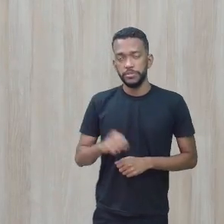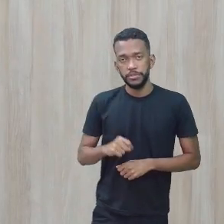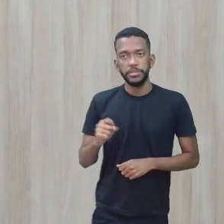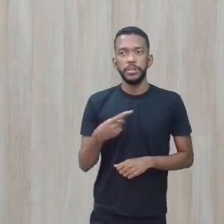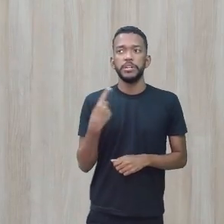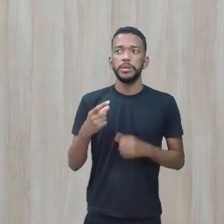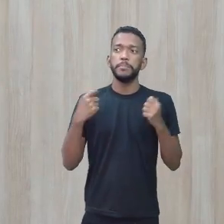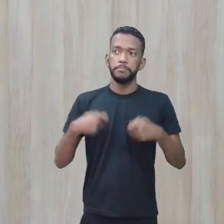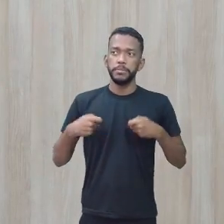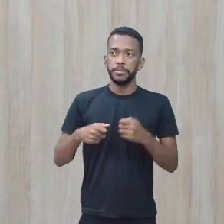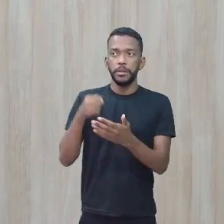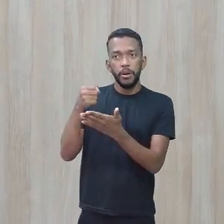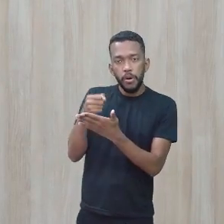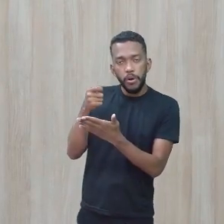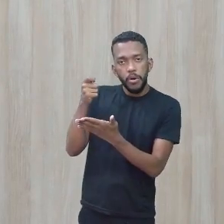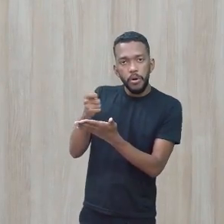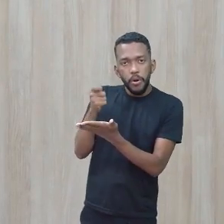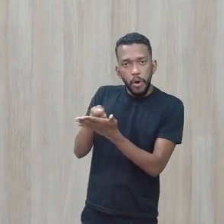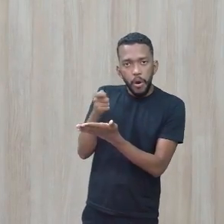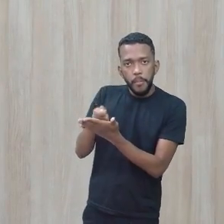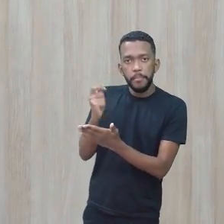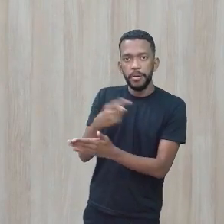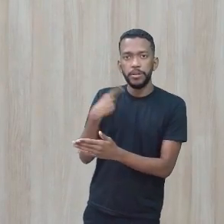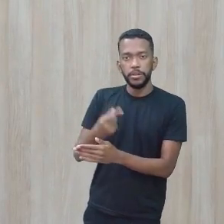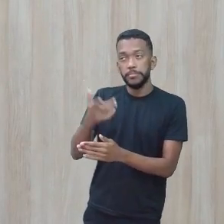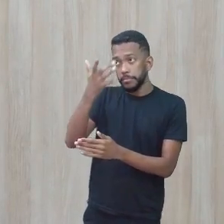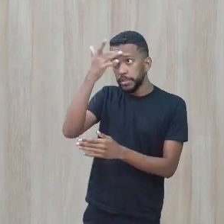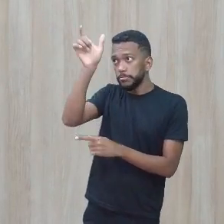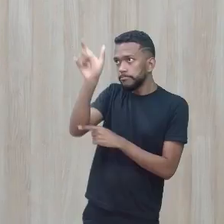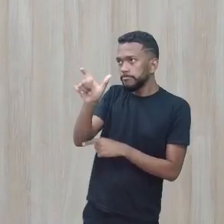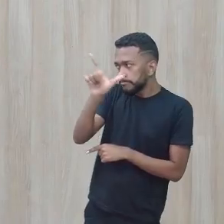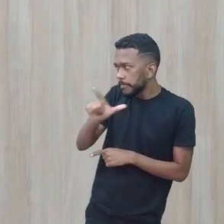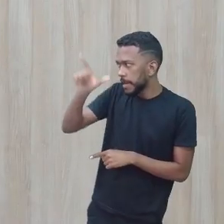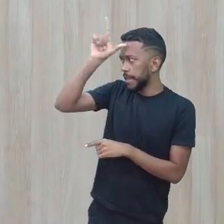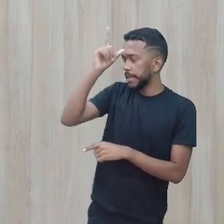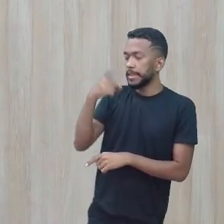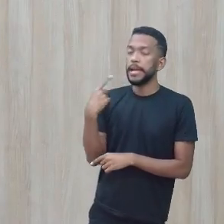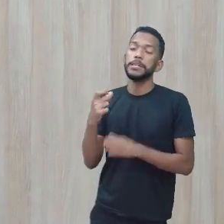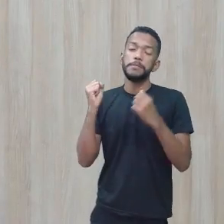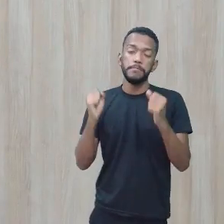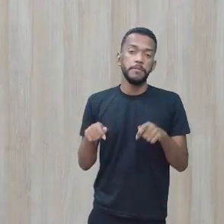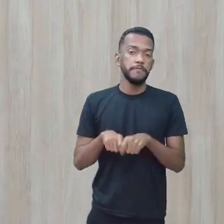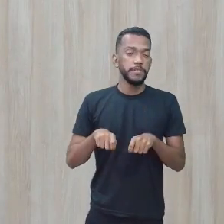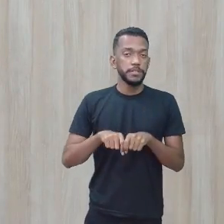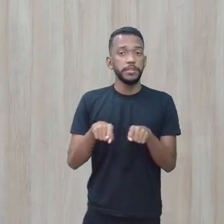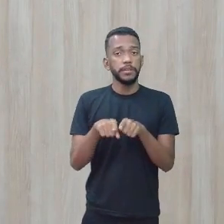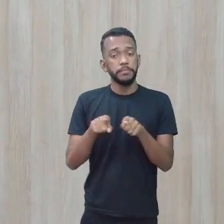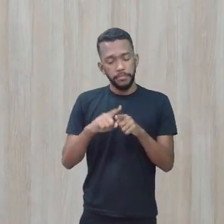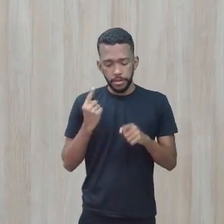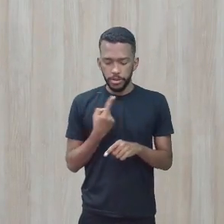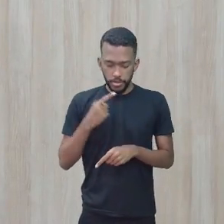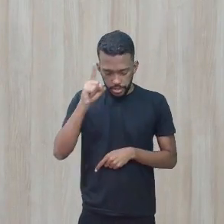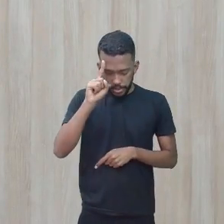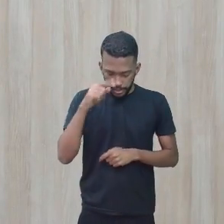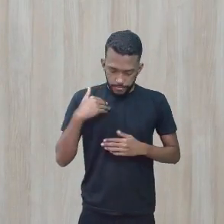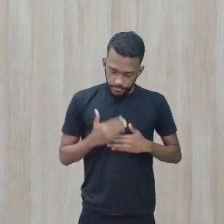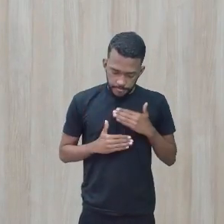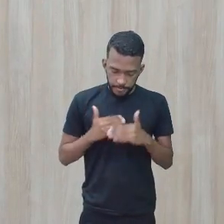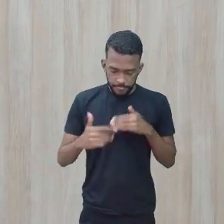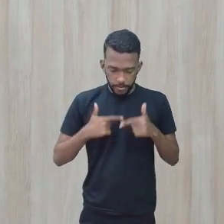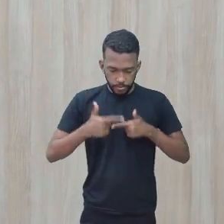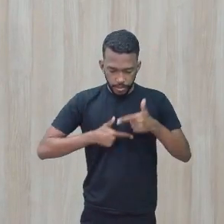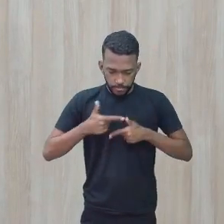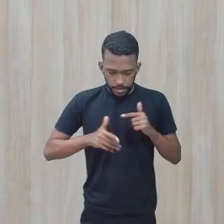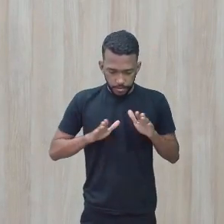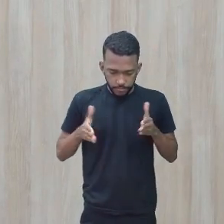dos nossos líderes, mas a gente também pode fazer o nosso no micro, né, ali no nosso dia a dia, aquele